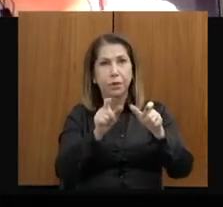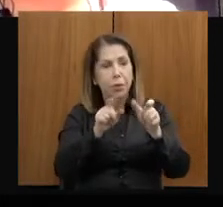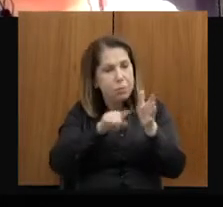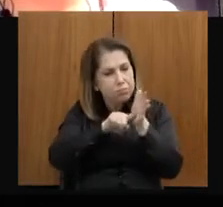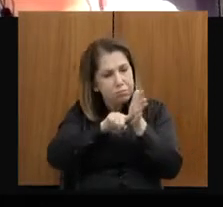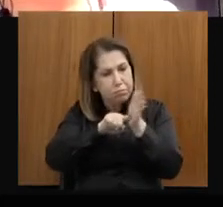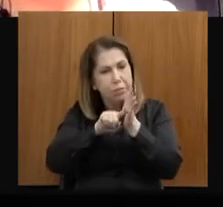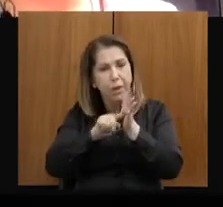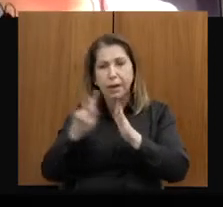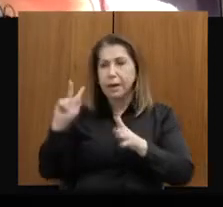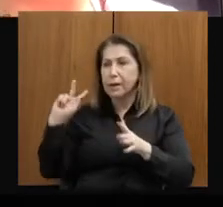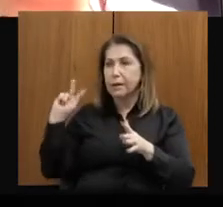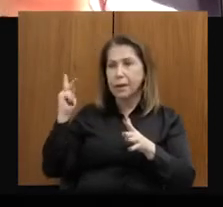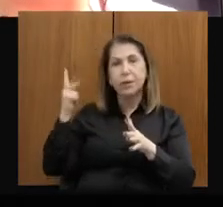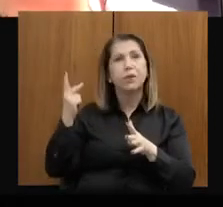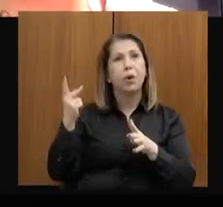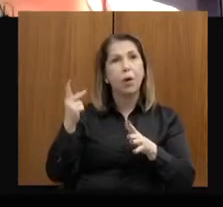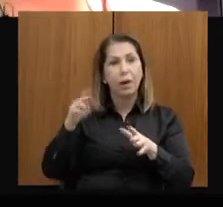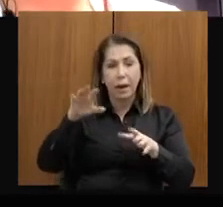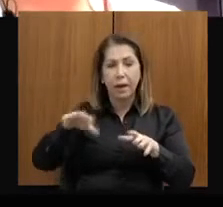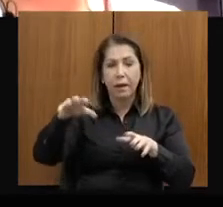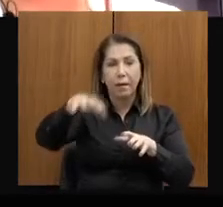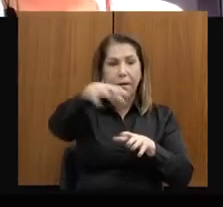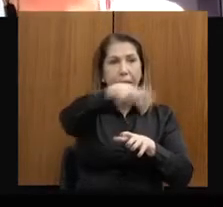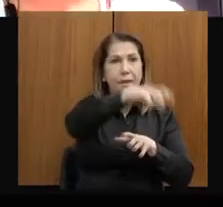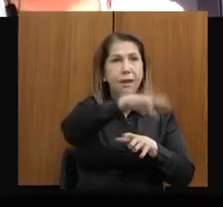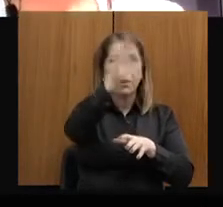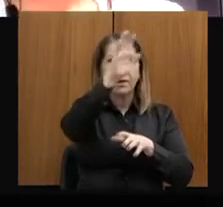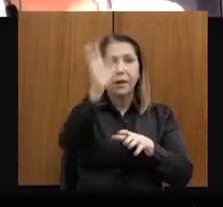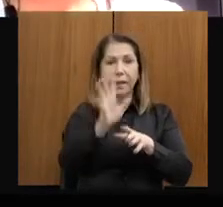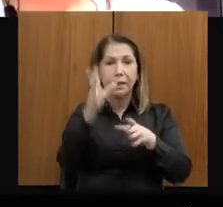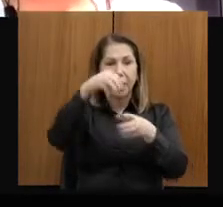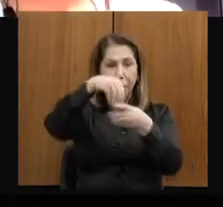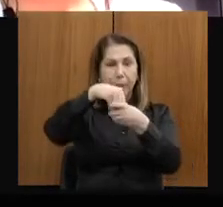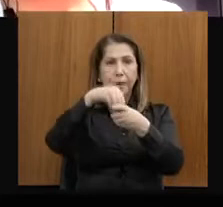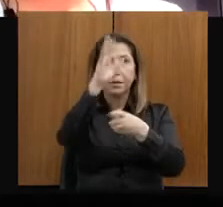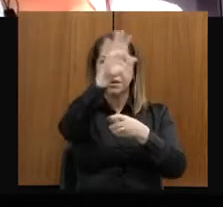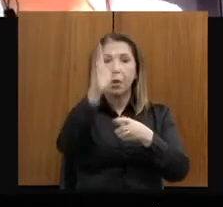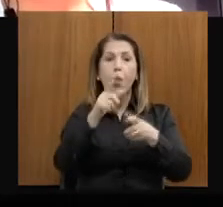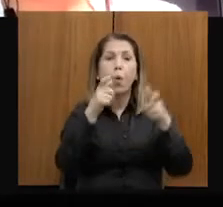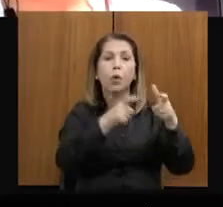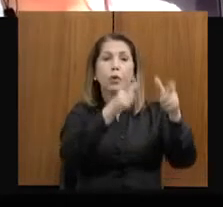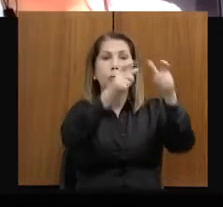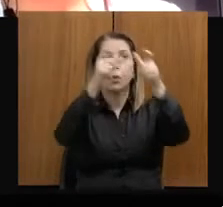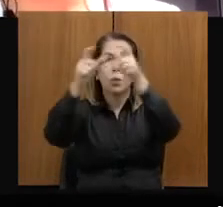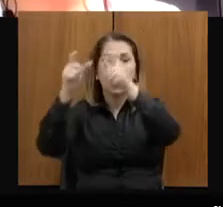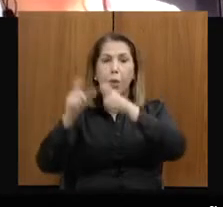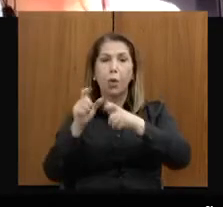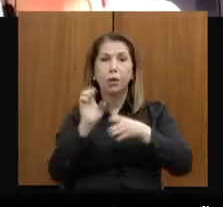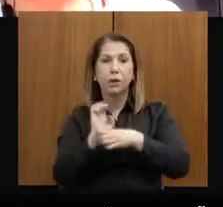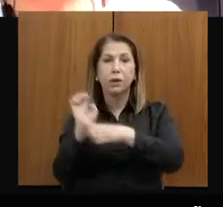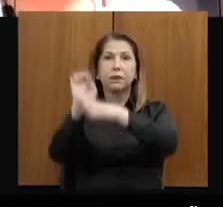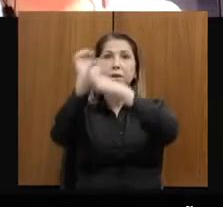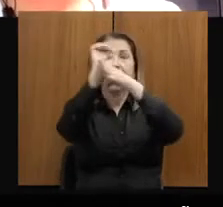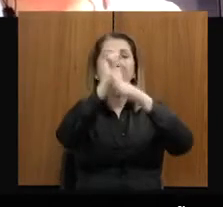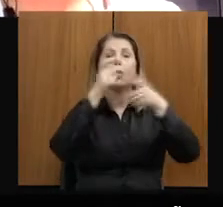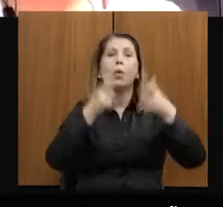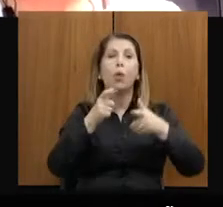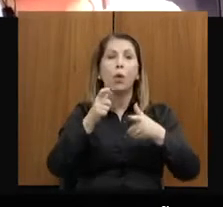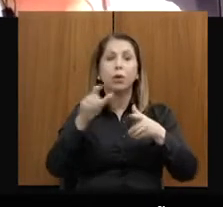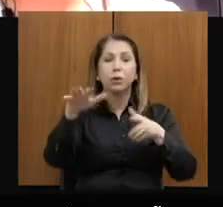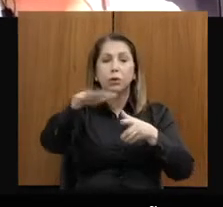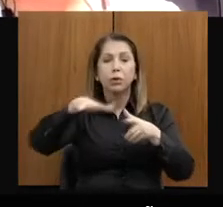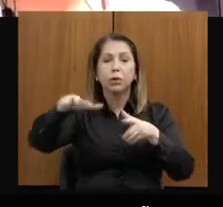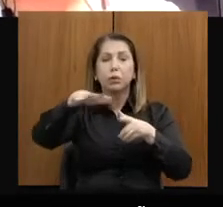da história né de fotografia por exemplo do Brasil esses intelectuais todos eles estão olhando para essa